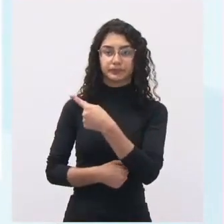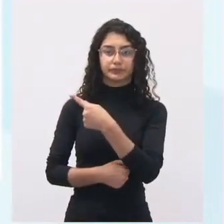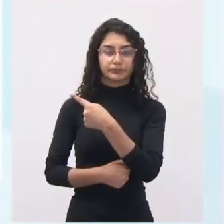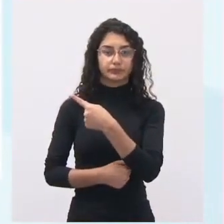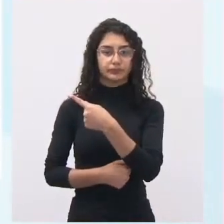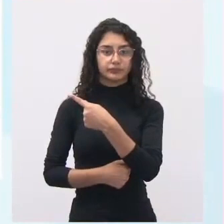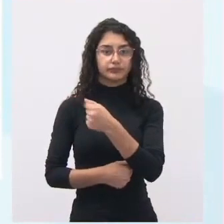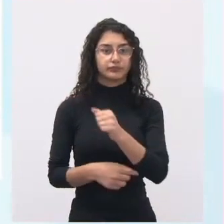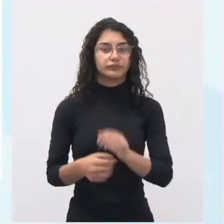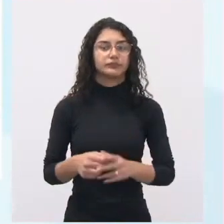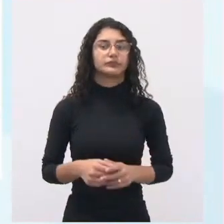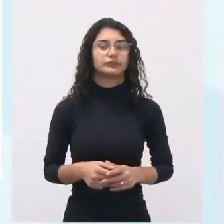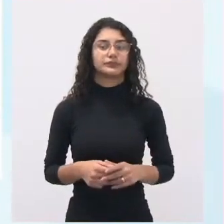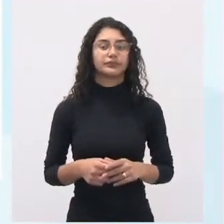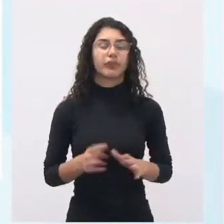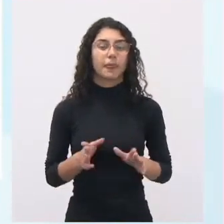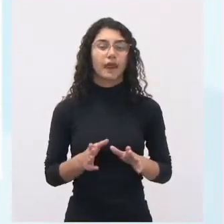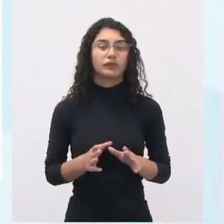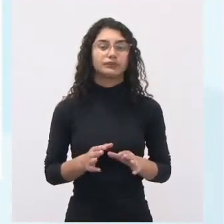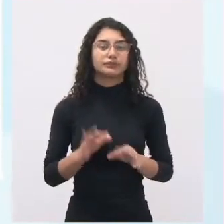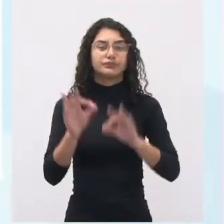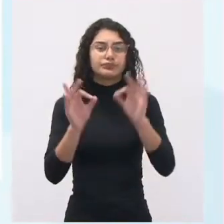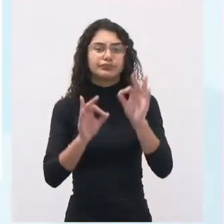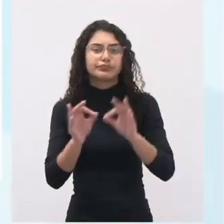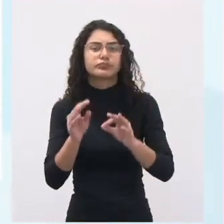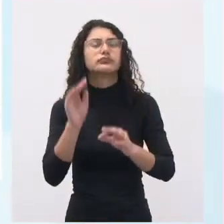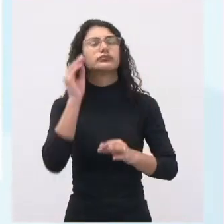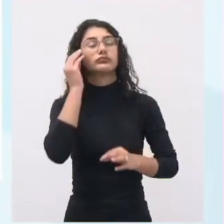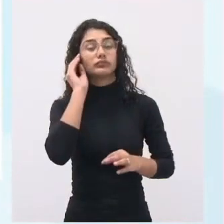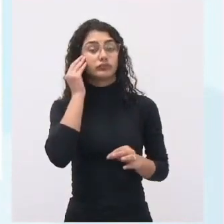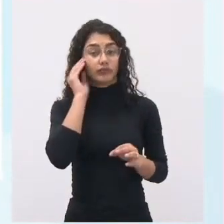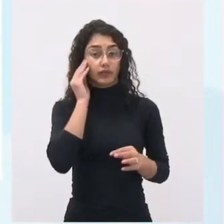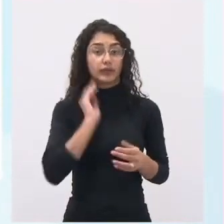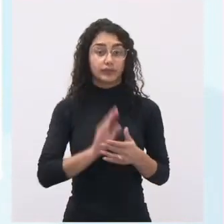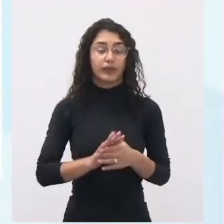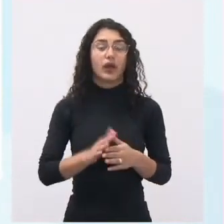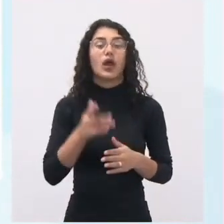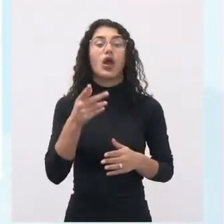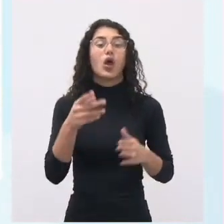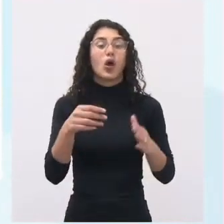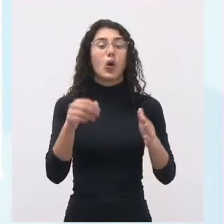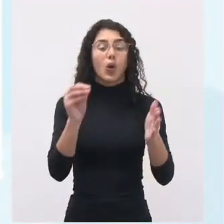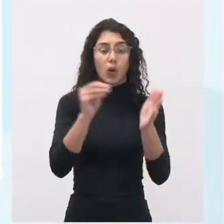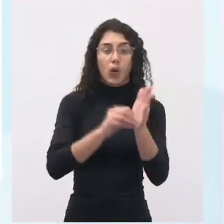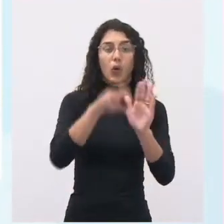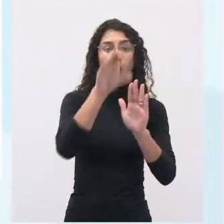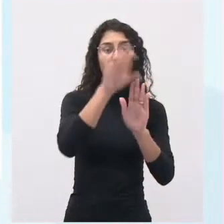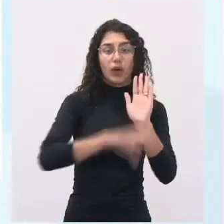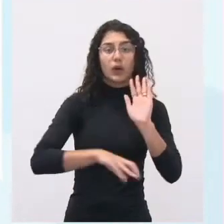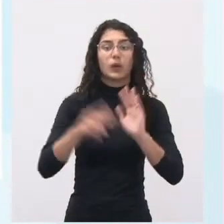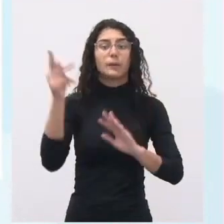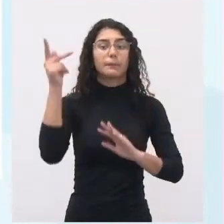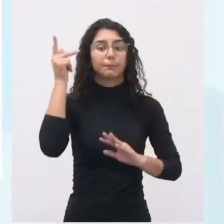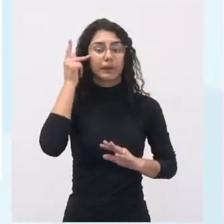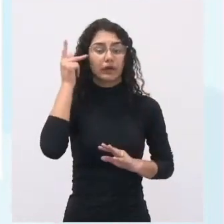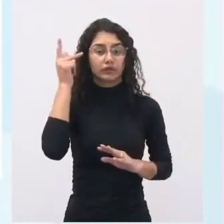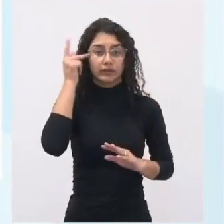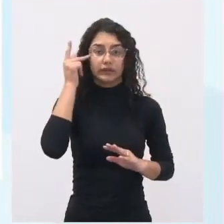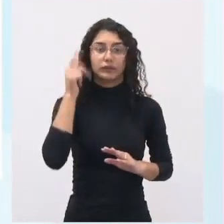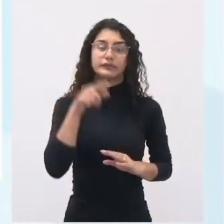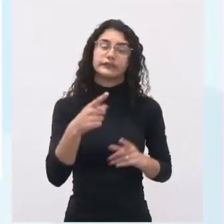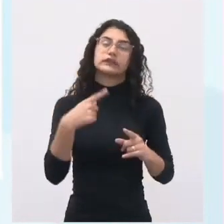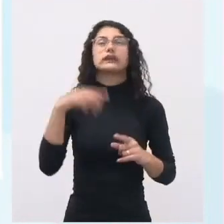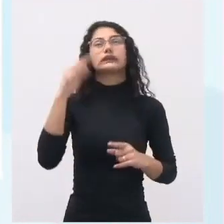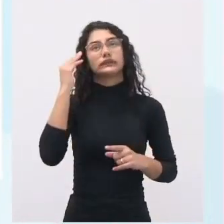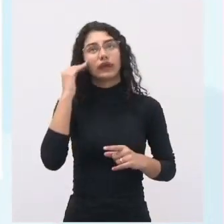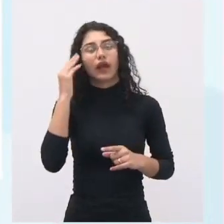um esqueminha para a gente entender. E a gente acabou colocando o currículo paulista, porque vocês sabem que era esse nome que nós tínhamos antes,